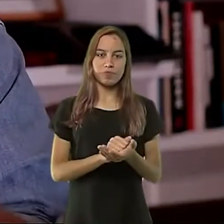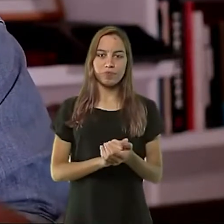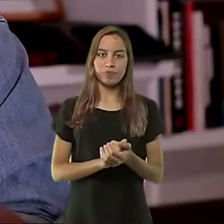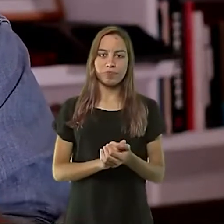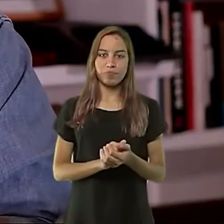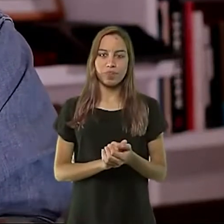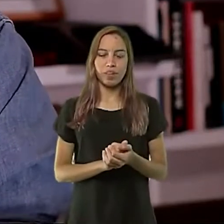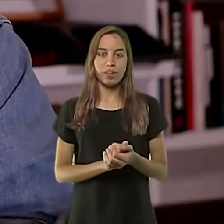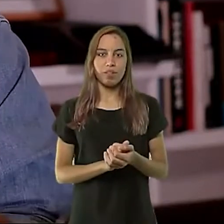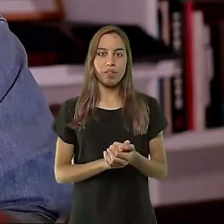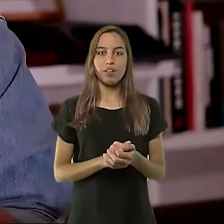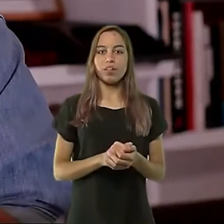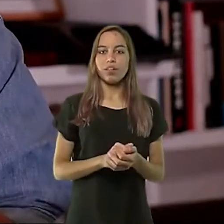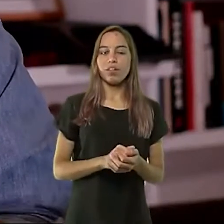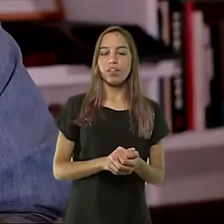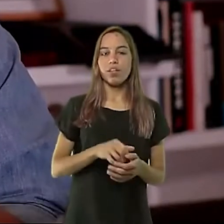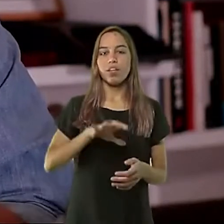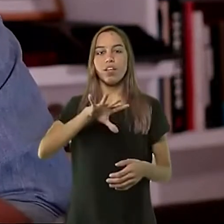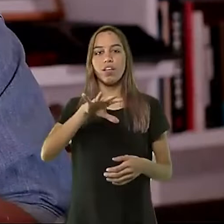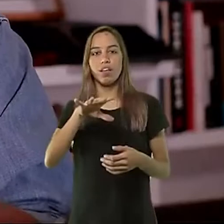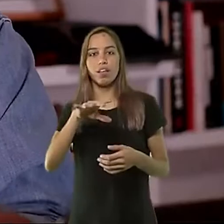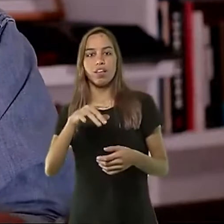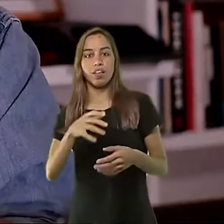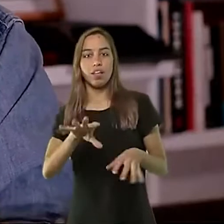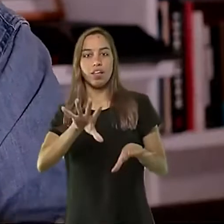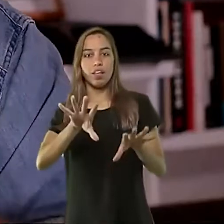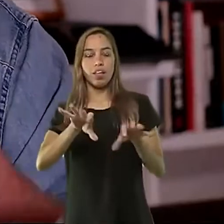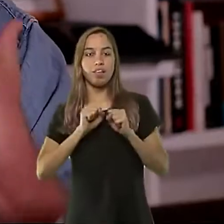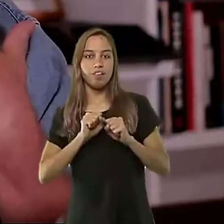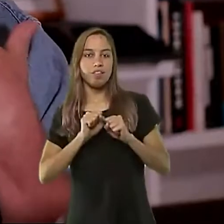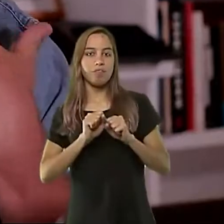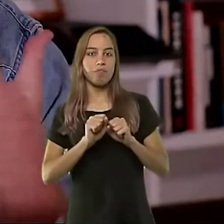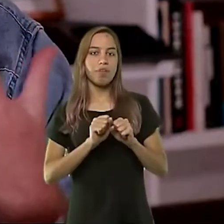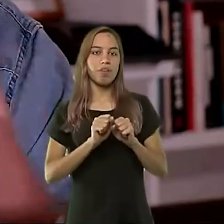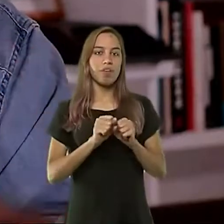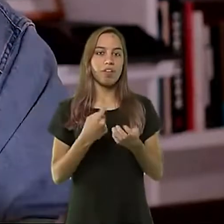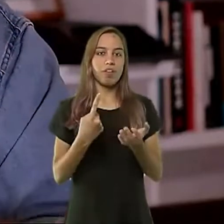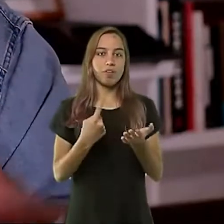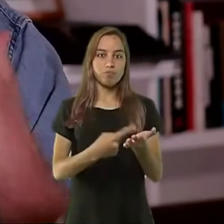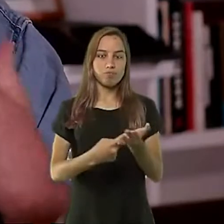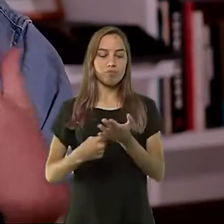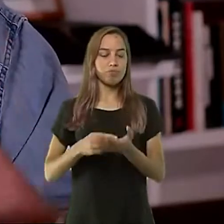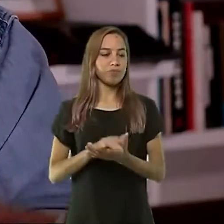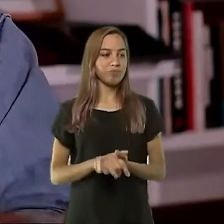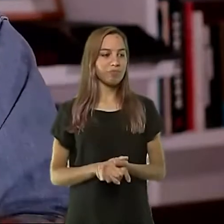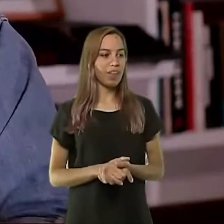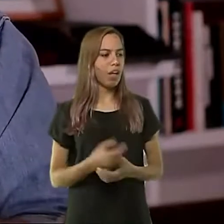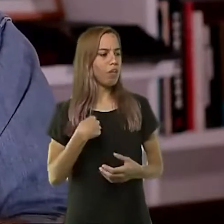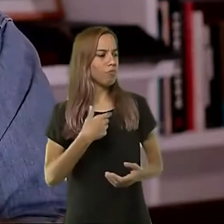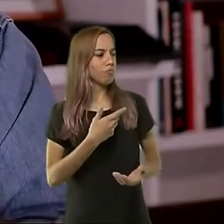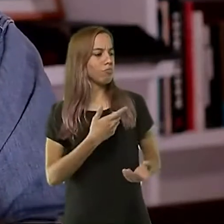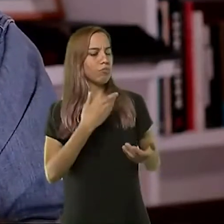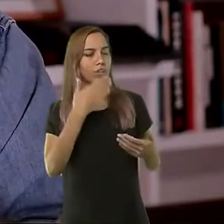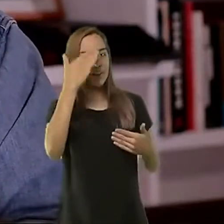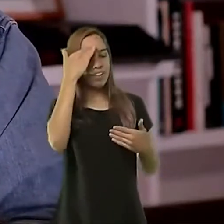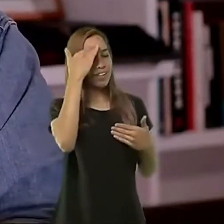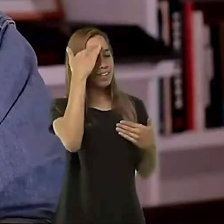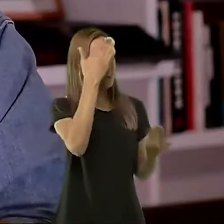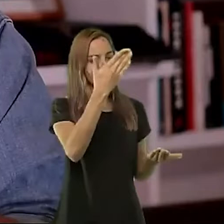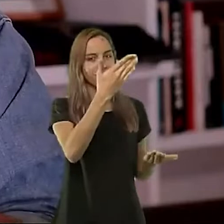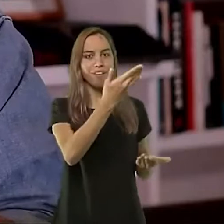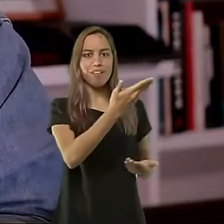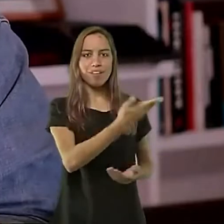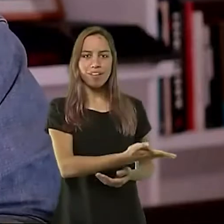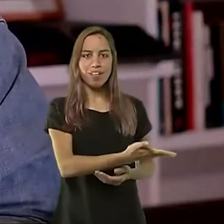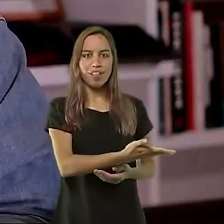canal. Hoje a gente tem a alegria de receber, eu confesso e aqui faço um meia-culpa de não ter